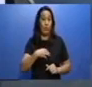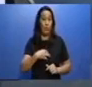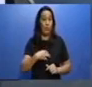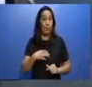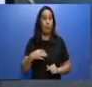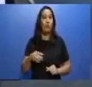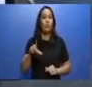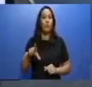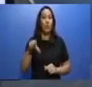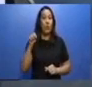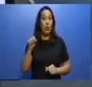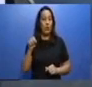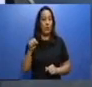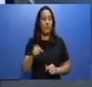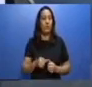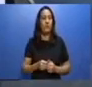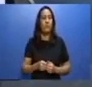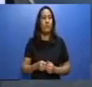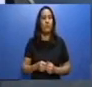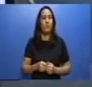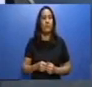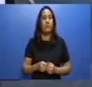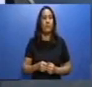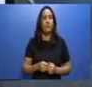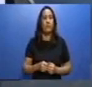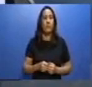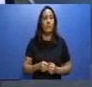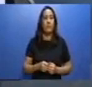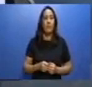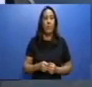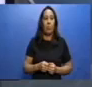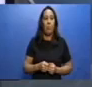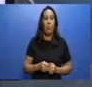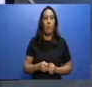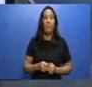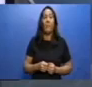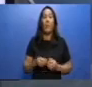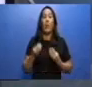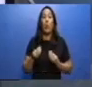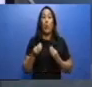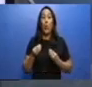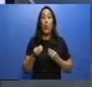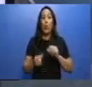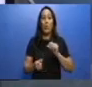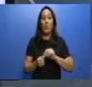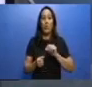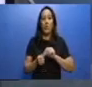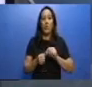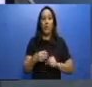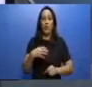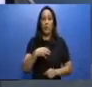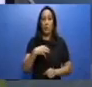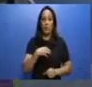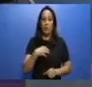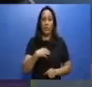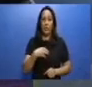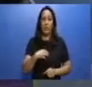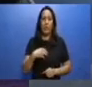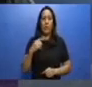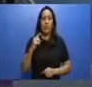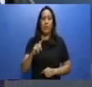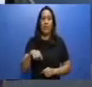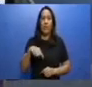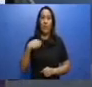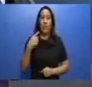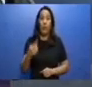a próxima, e por isso eu vou observar como é que foi feita essa sequência até aqui. E a segunda